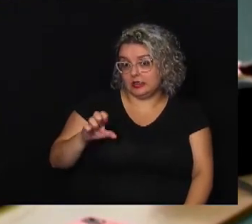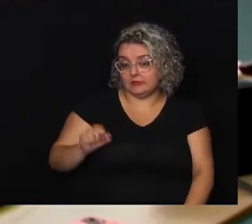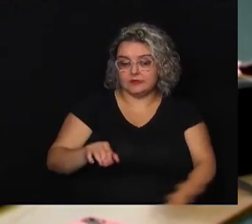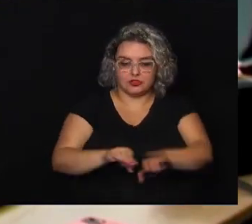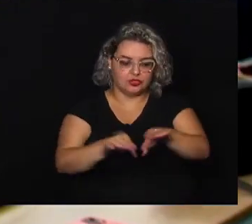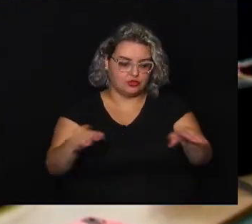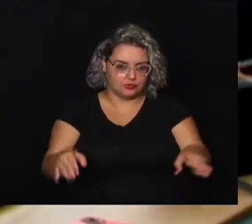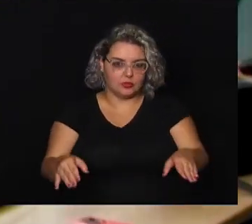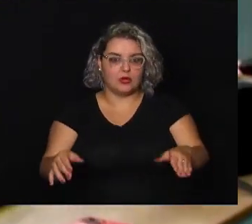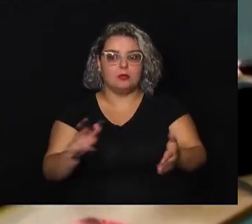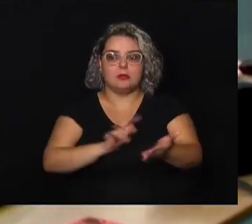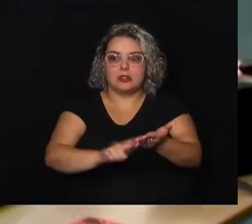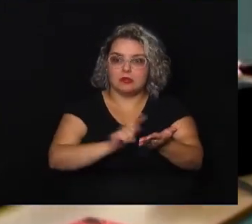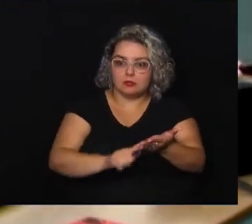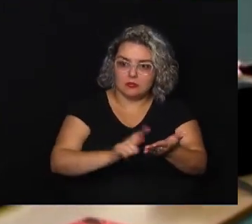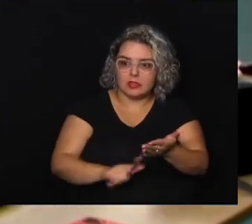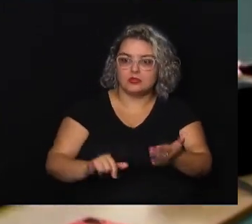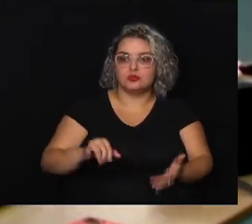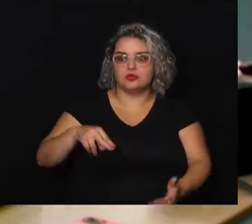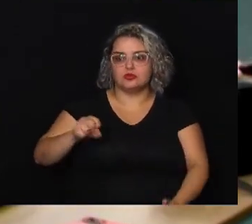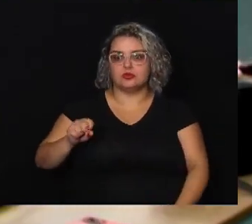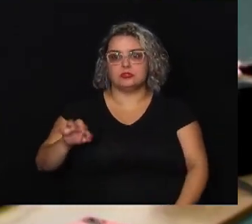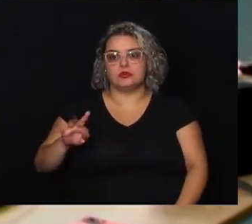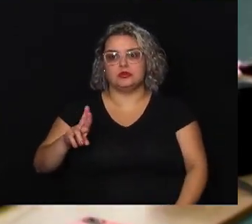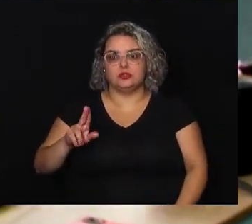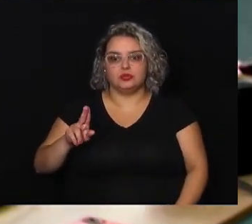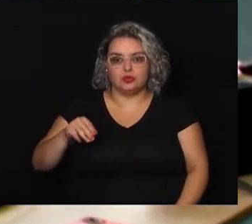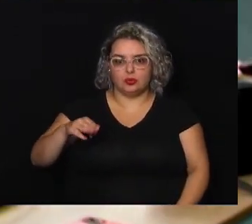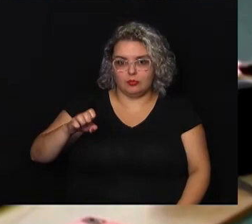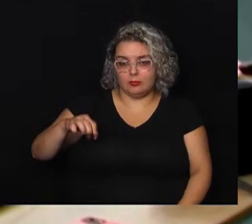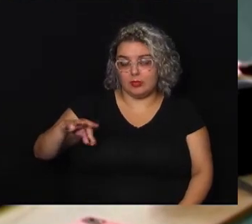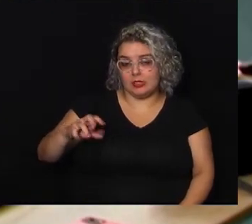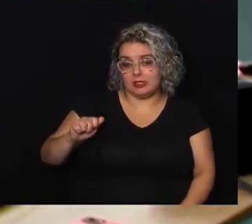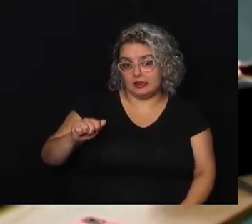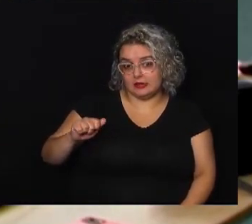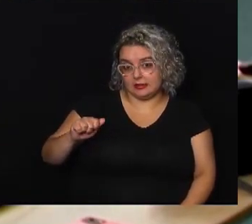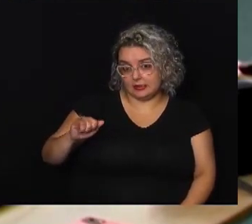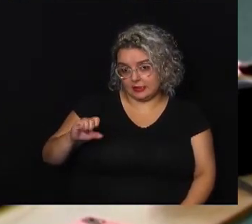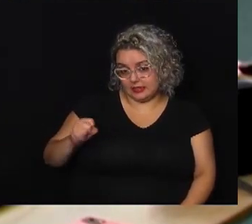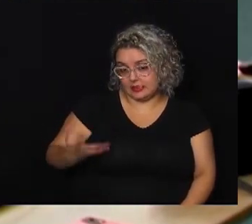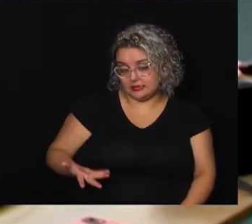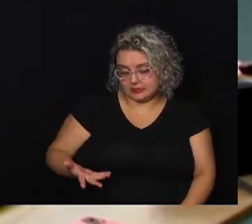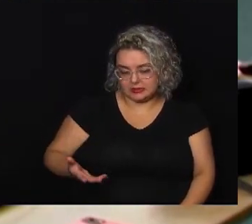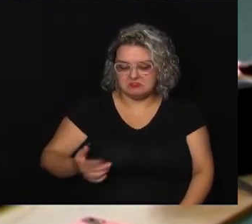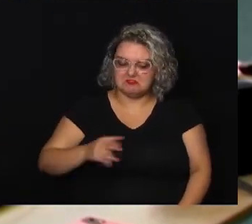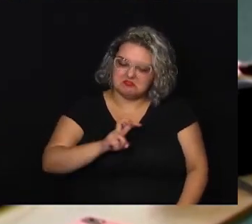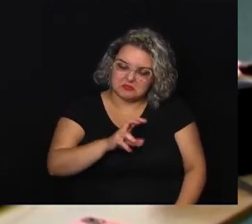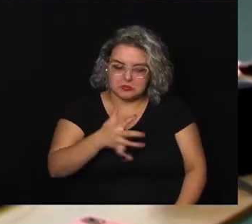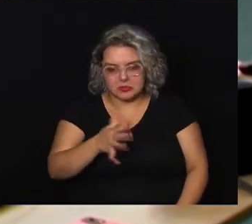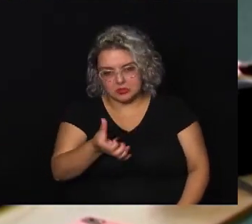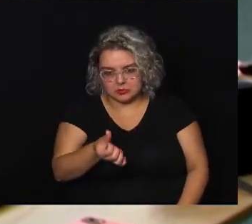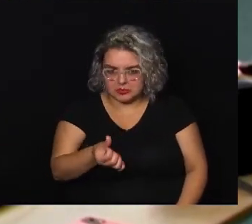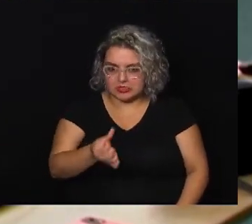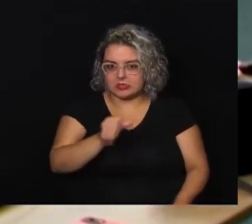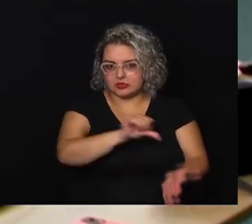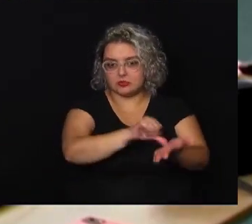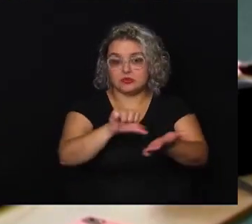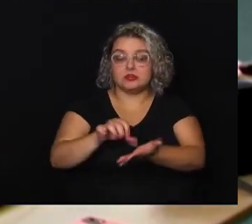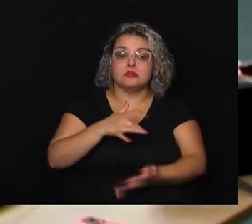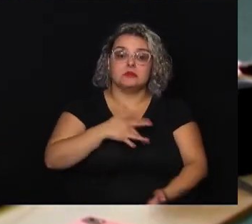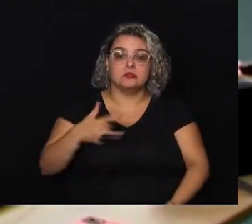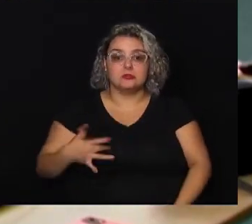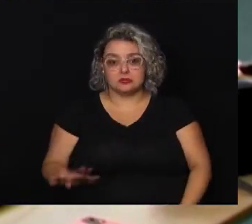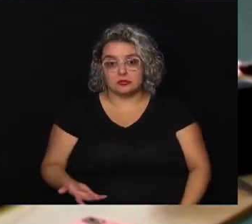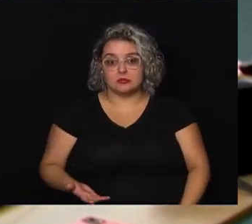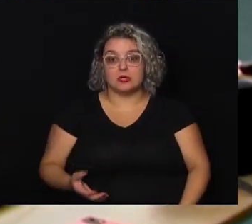de instrumentais. Nós destinamos para 5 ou 6 unidades básicas também, então um valor para aquisição.